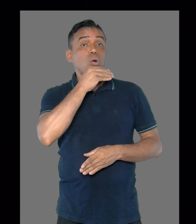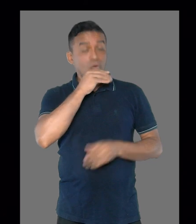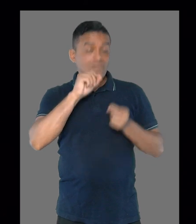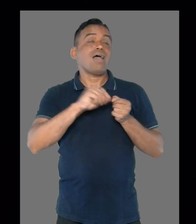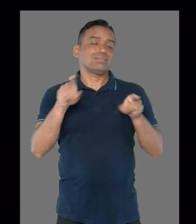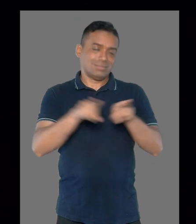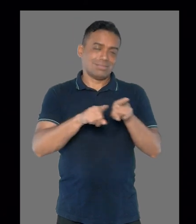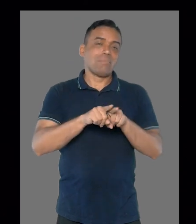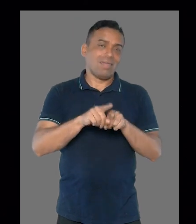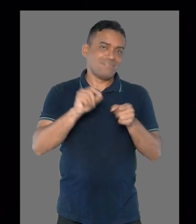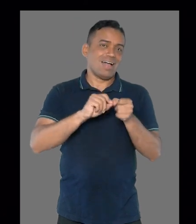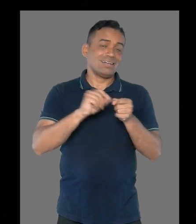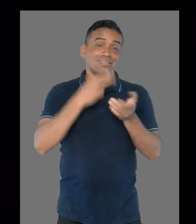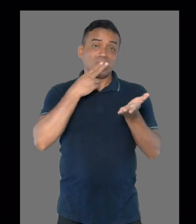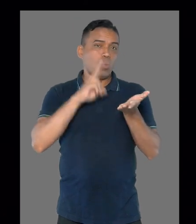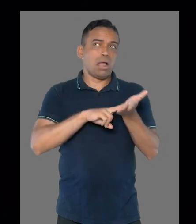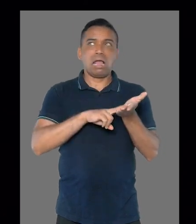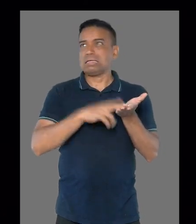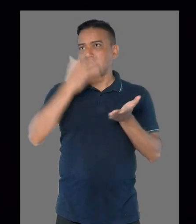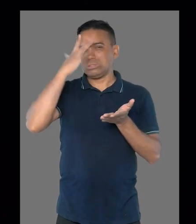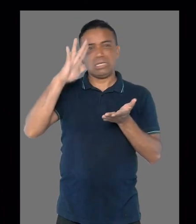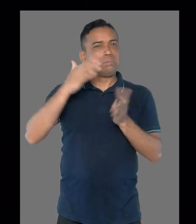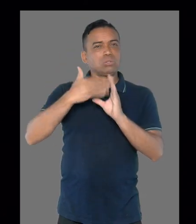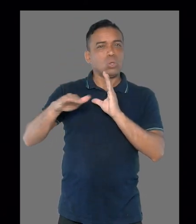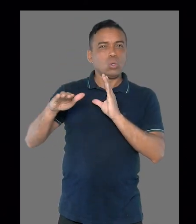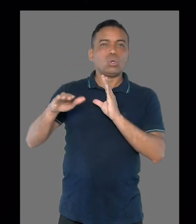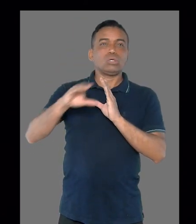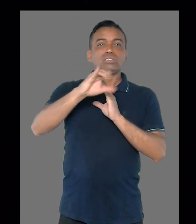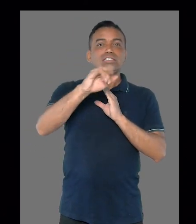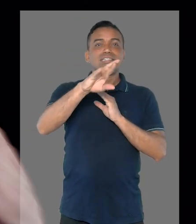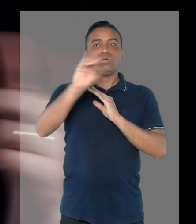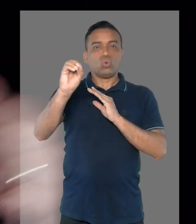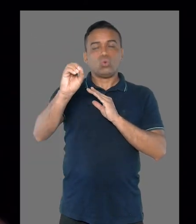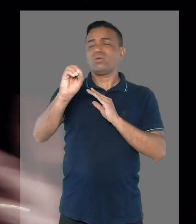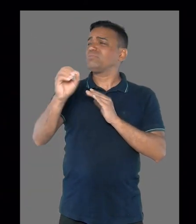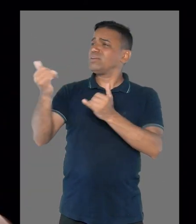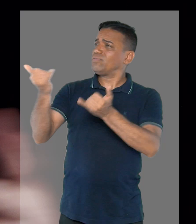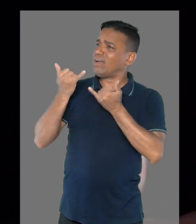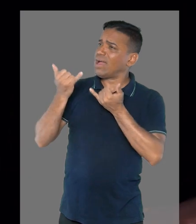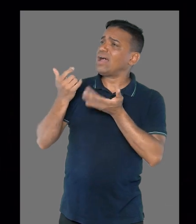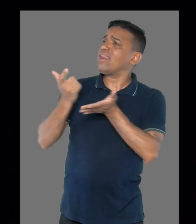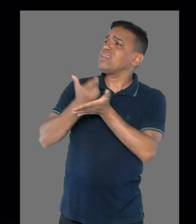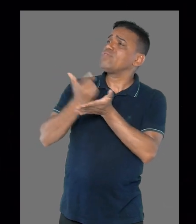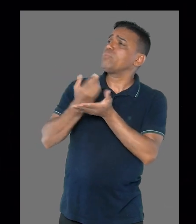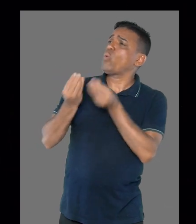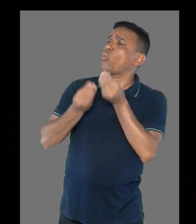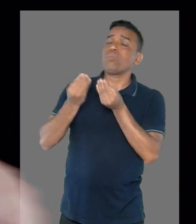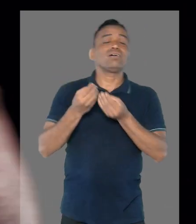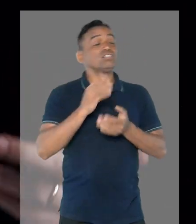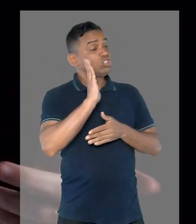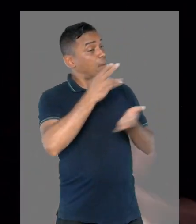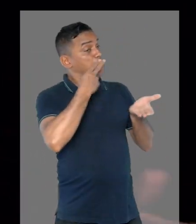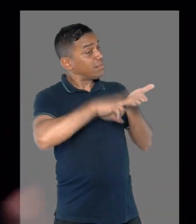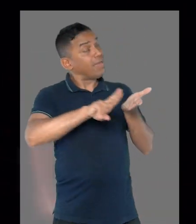isso. O Drummond é uma carta, se não me engano, do Ciro dos Anjos. O Ciro dos Anjos falando assim, você podia comentar o meu livro? Aí o Drummond